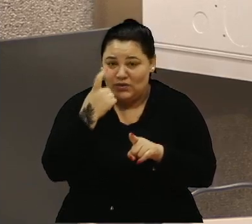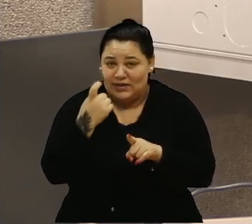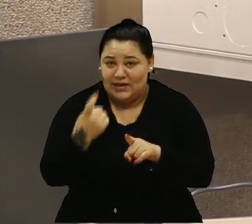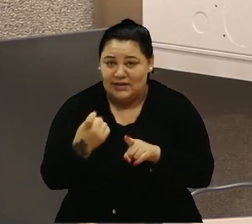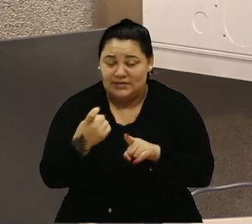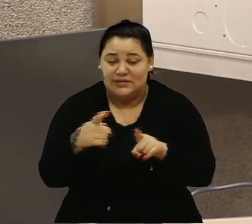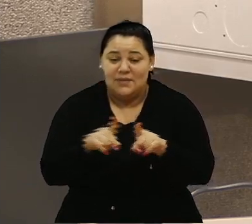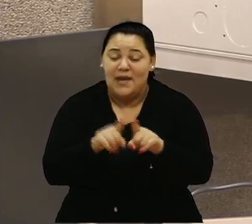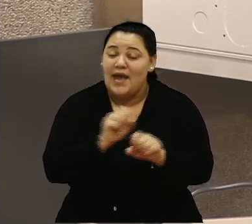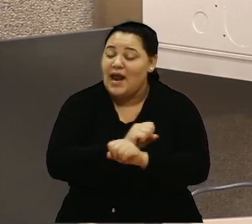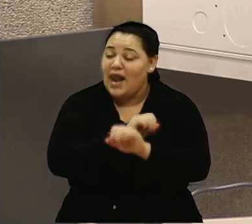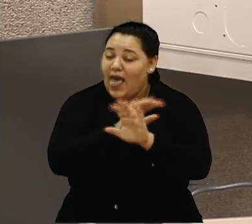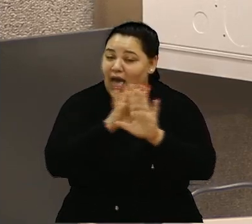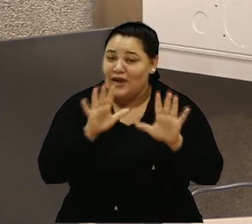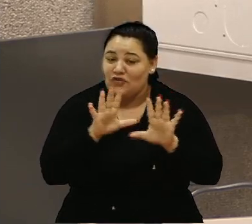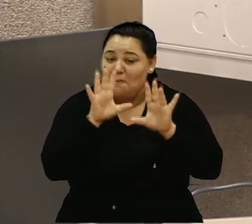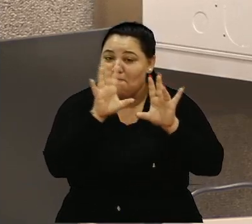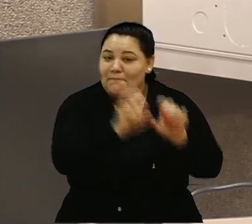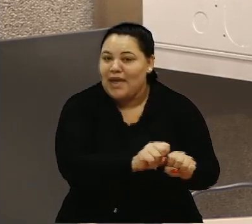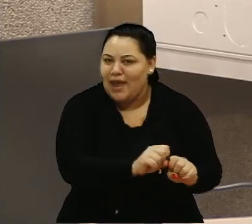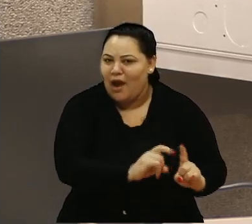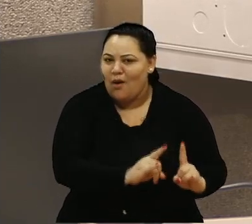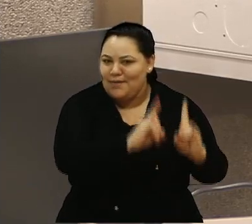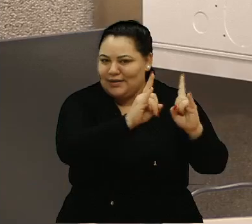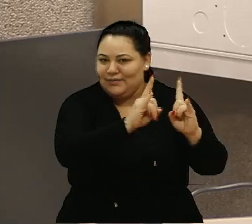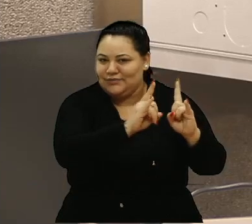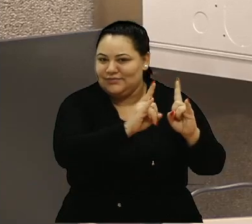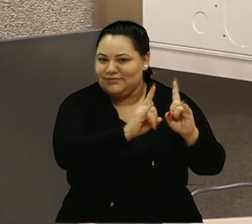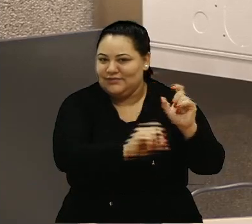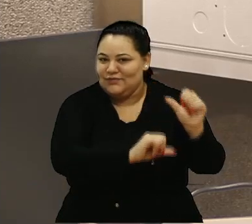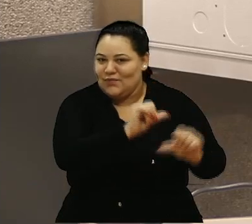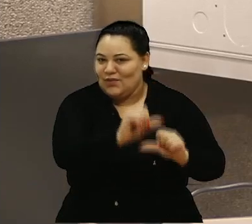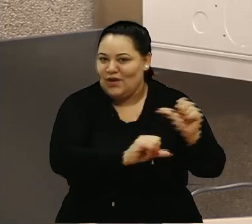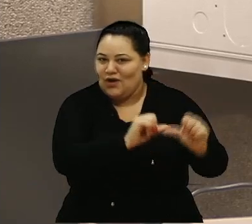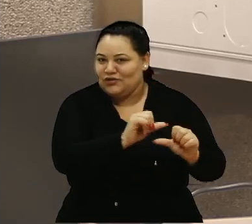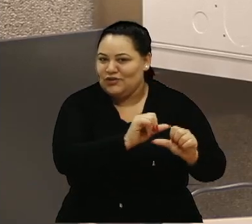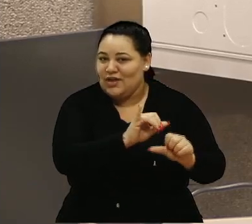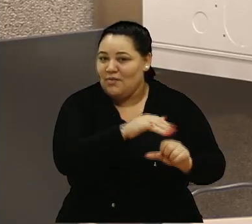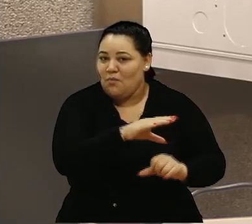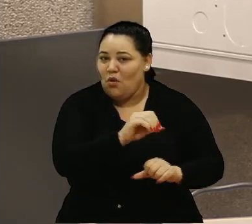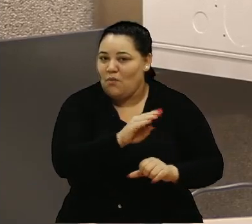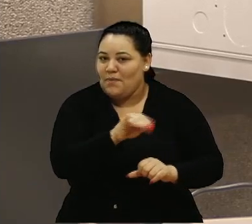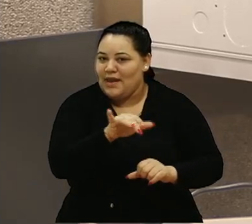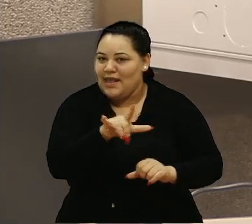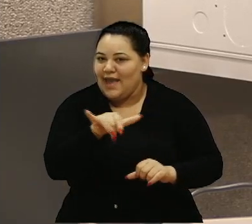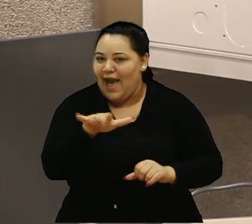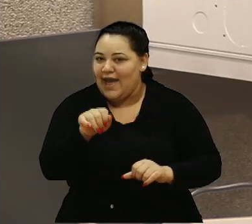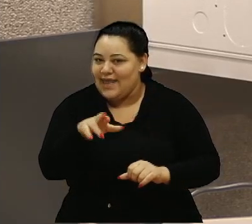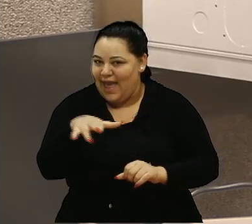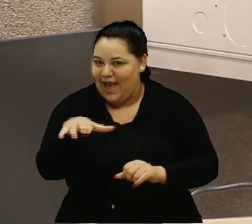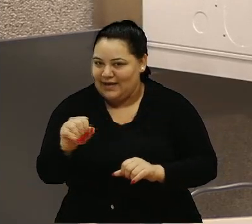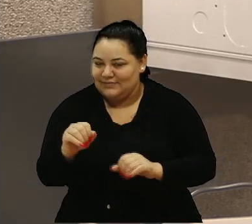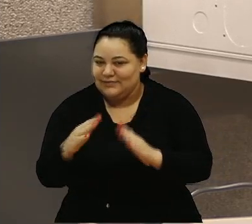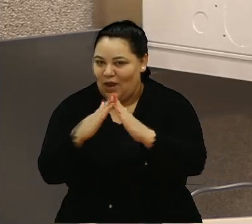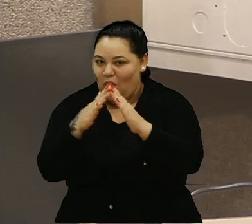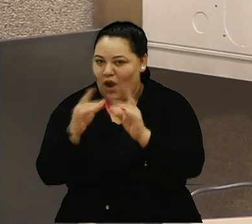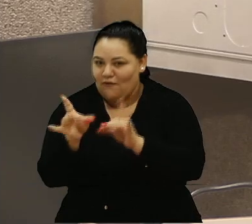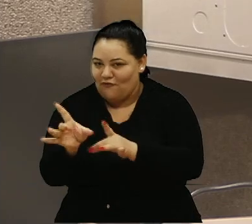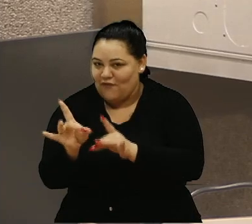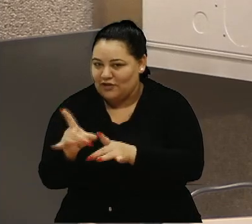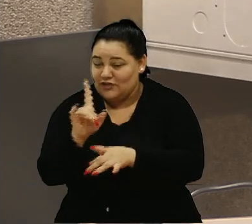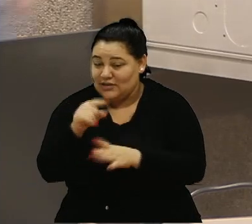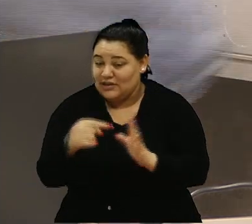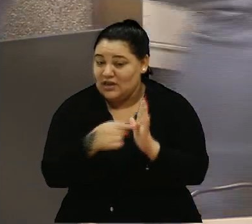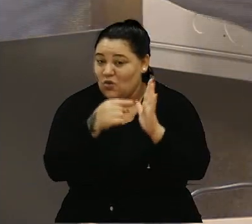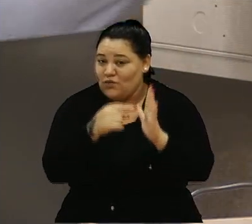claro de se apropriar dos apartamentos e virar um negócio imobiliário. Eu acho que a Vossa Senhoria tem toda a razão e essa denúncia ela é